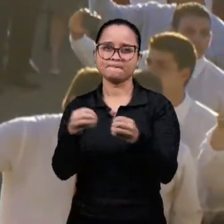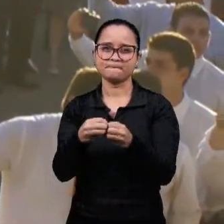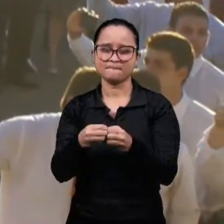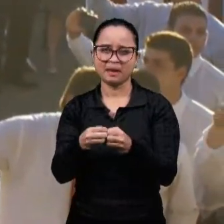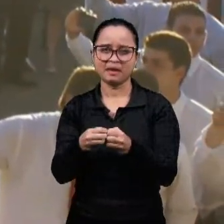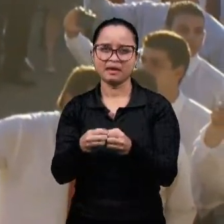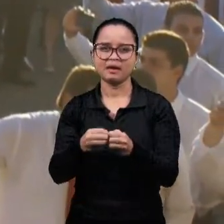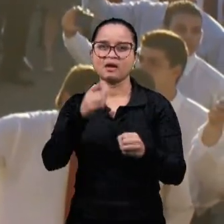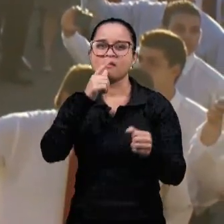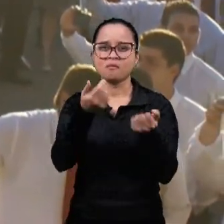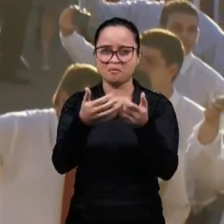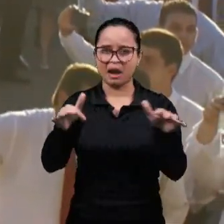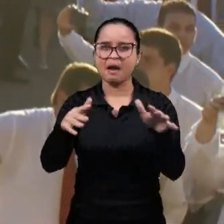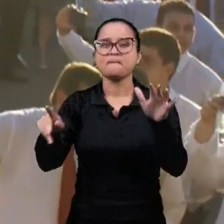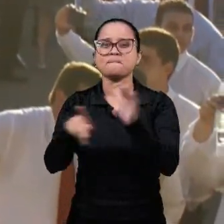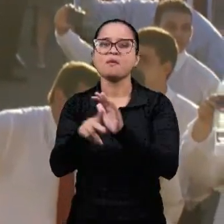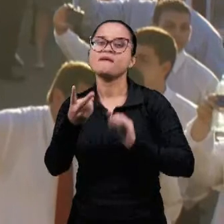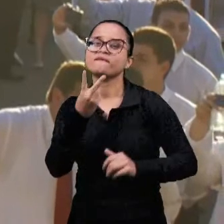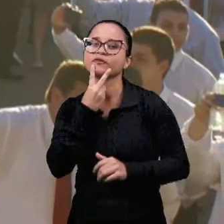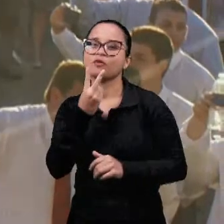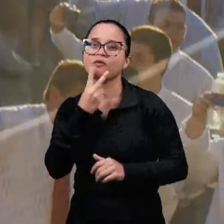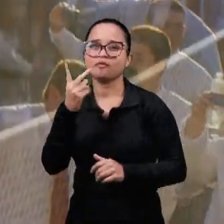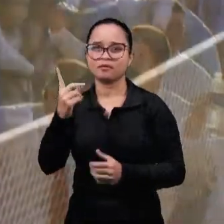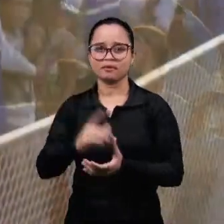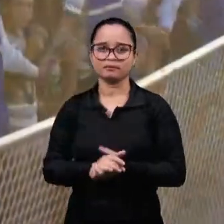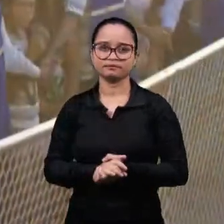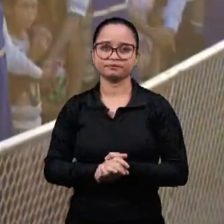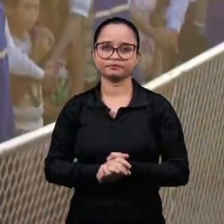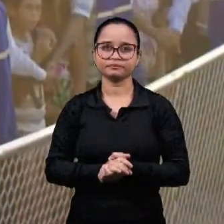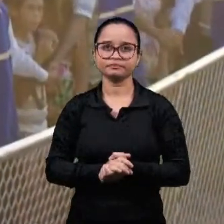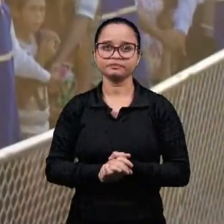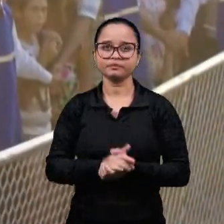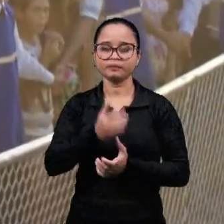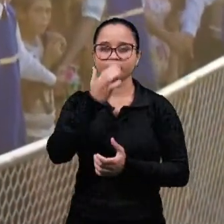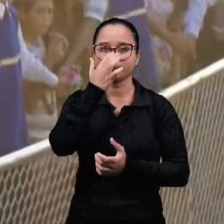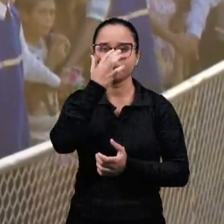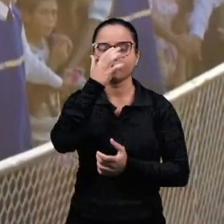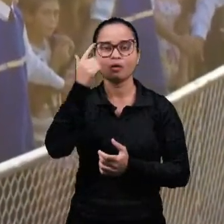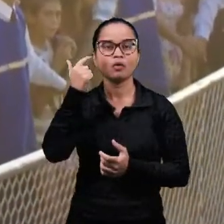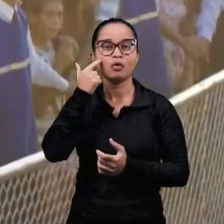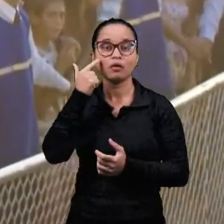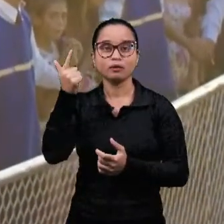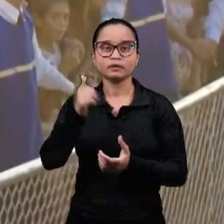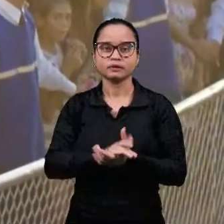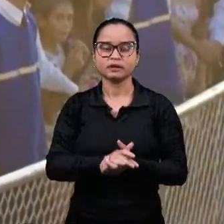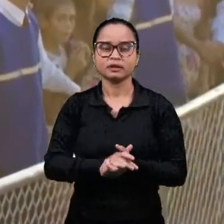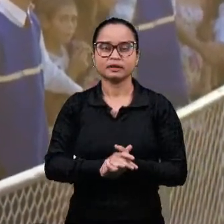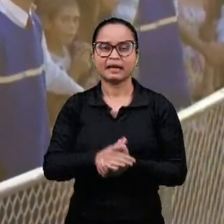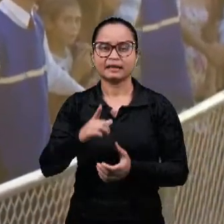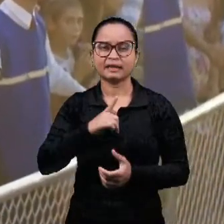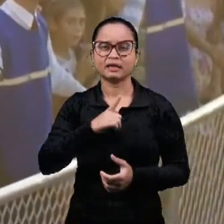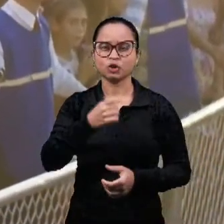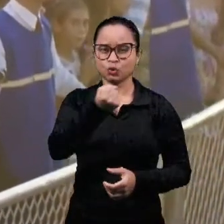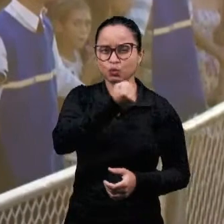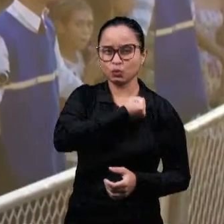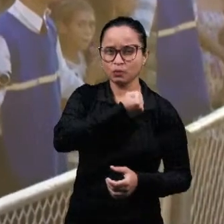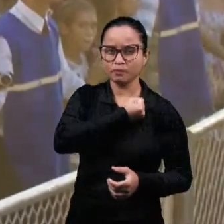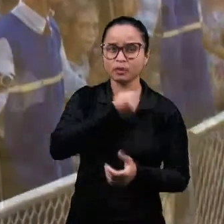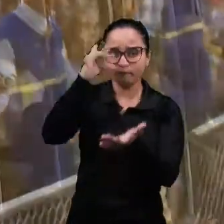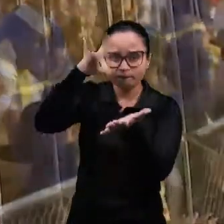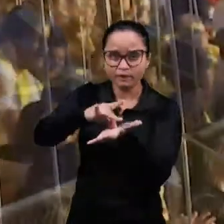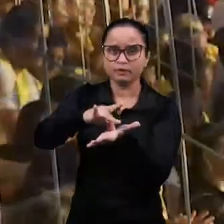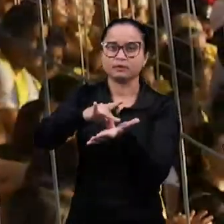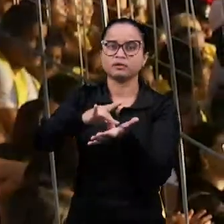Vitória. E esse evento ele teve em números oficiais, não são nossos números